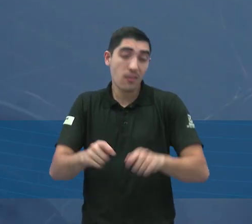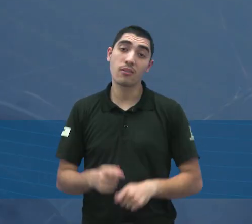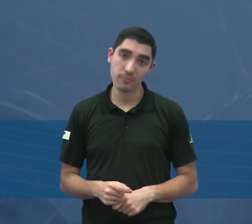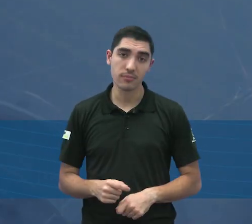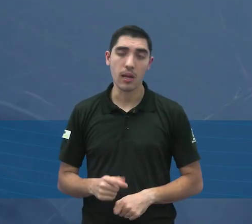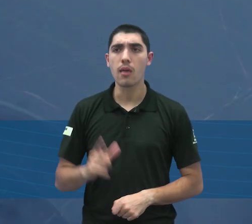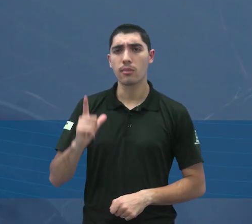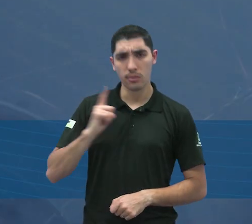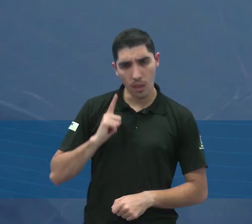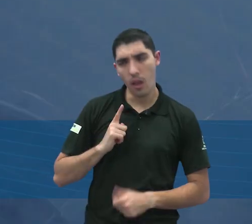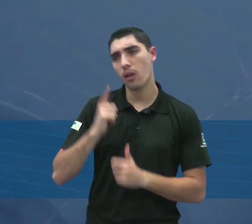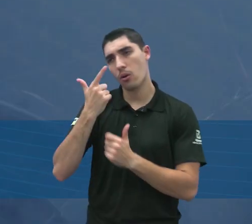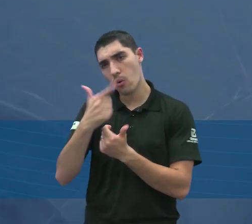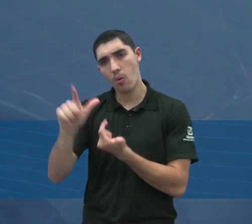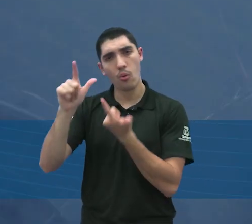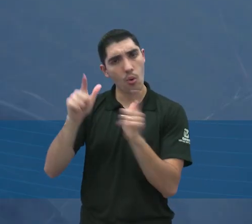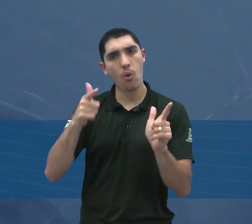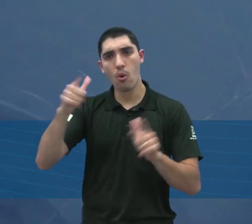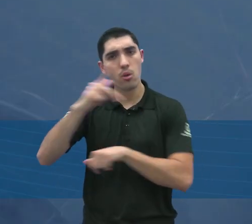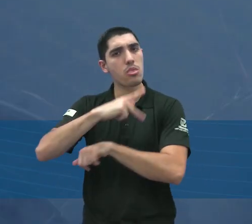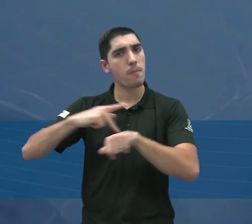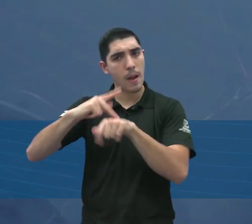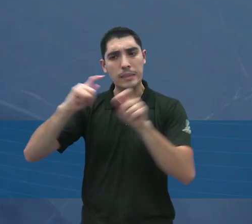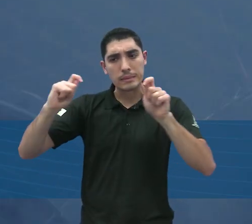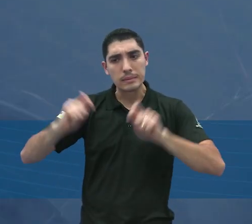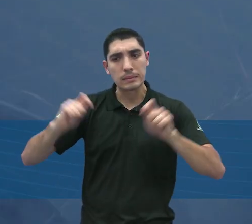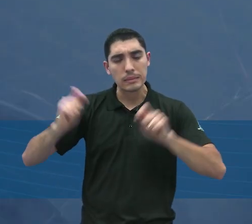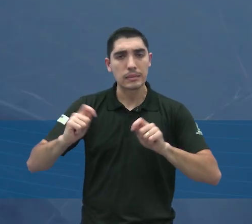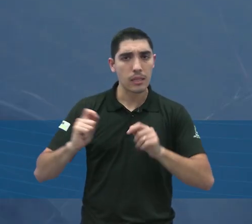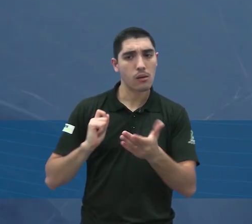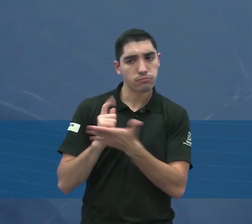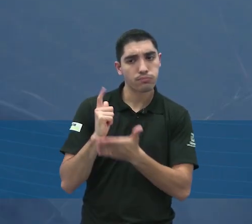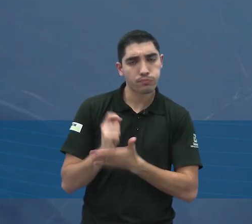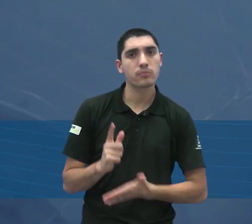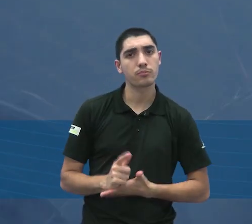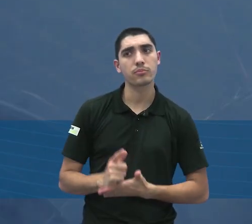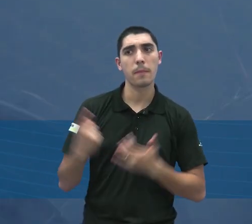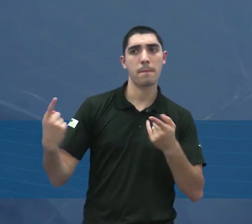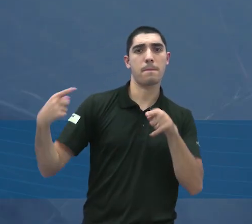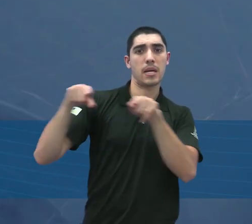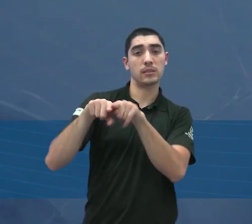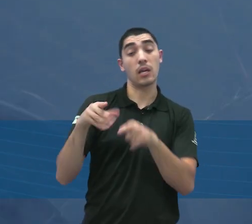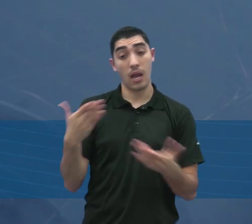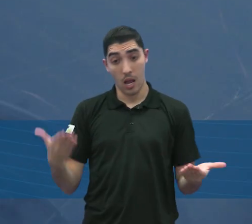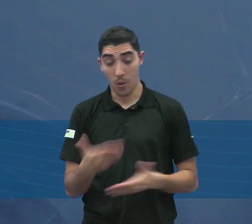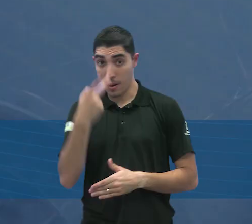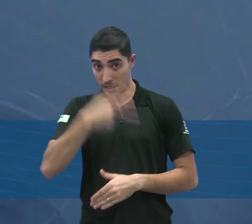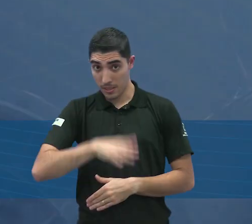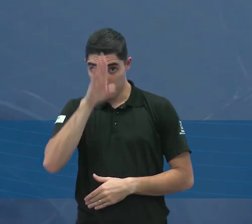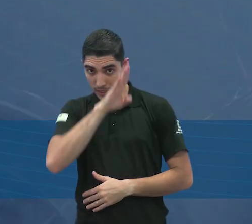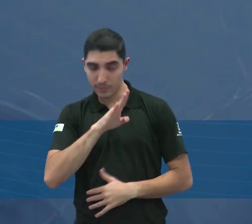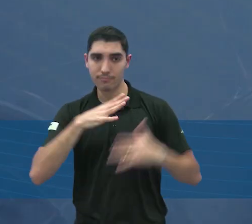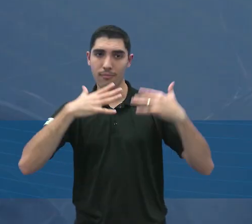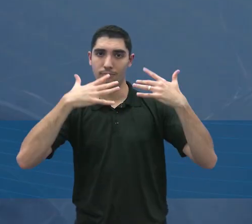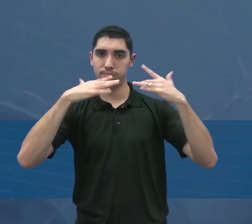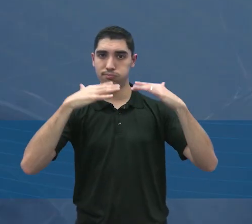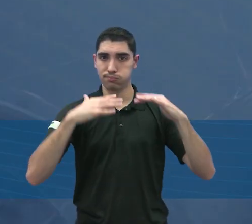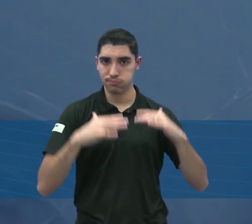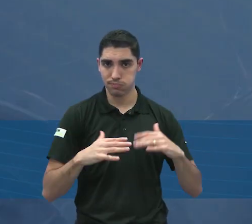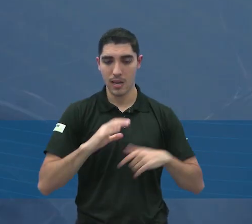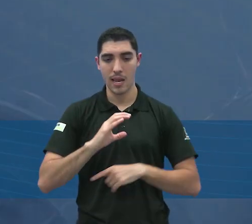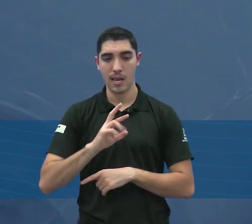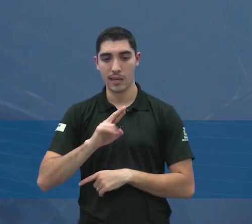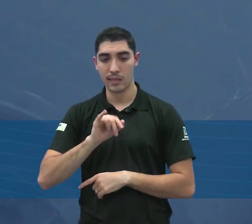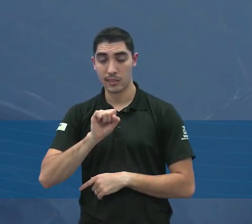existem outros parceiros, né? E que o Brasil, nesse momento de crise, né, que está vivenciando,